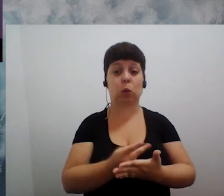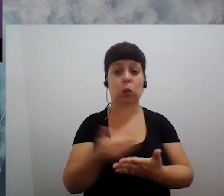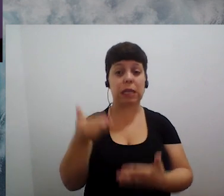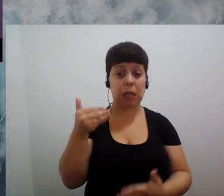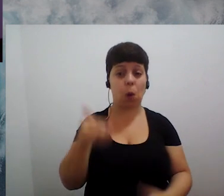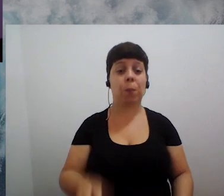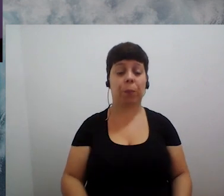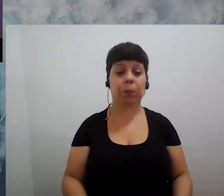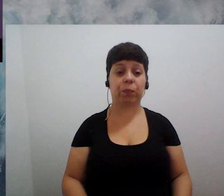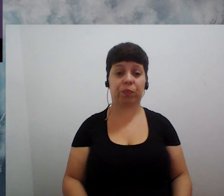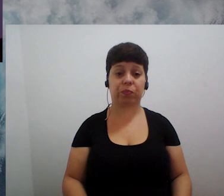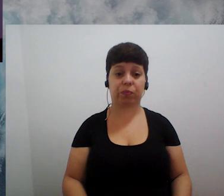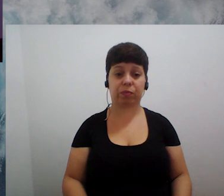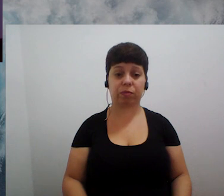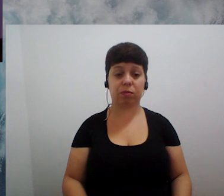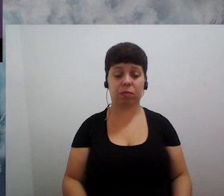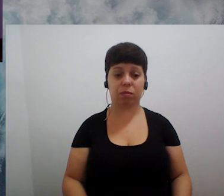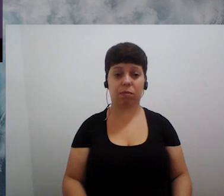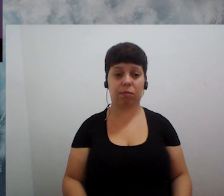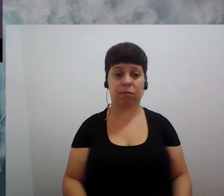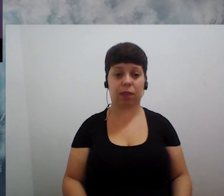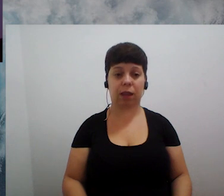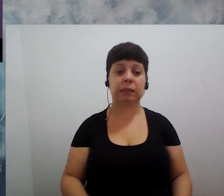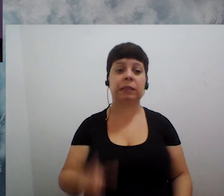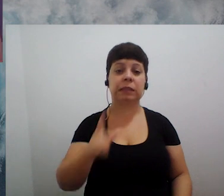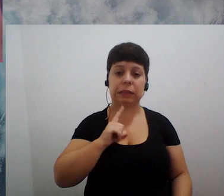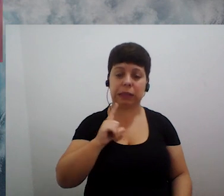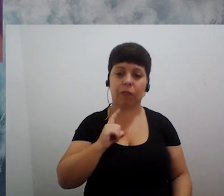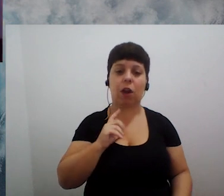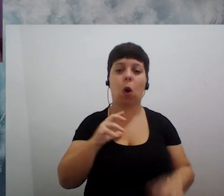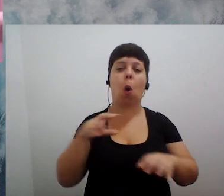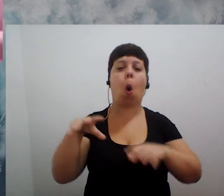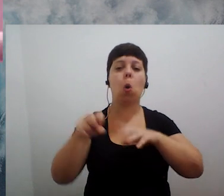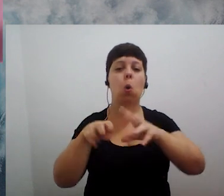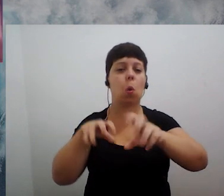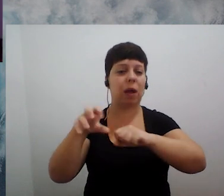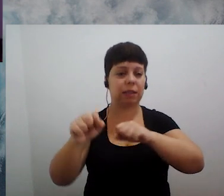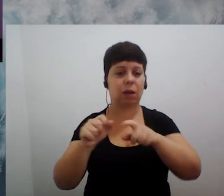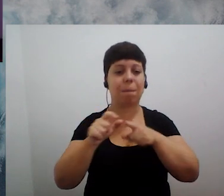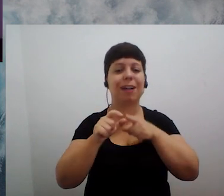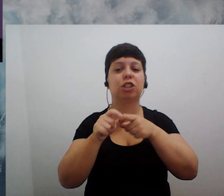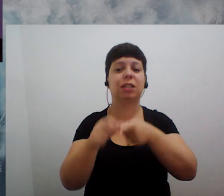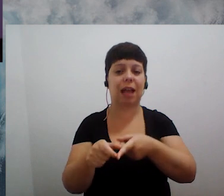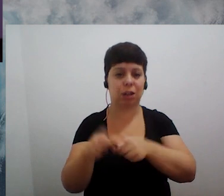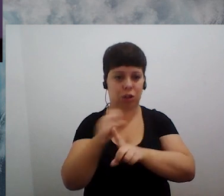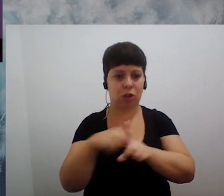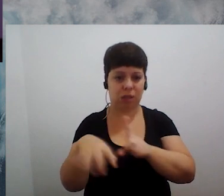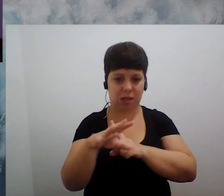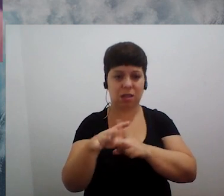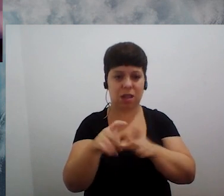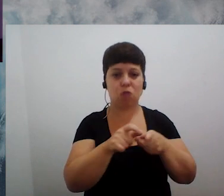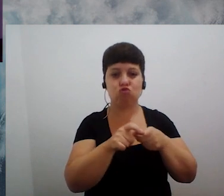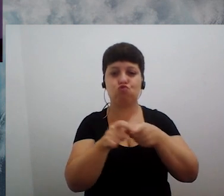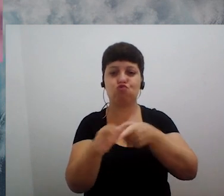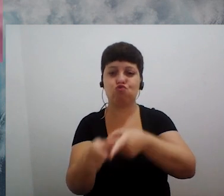que ocorreu. Né? Isso tem a ver, né, com a ocupação, com a marginalidade, né?